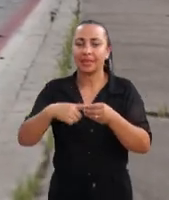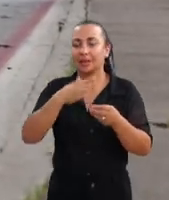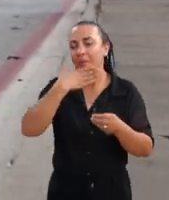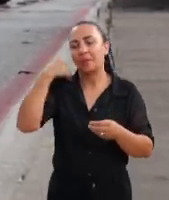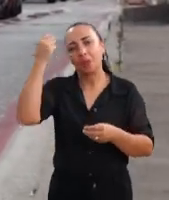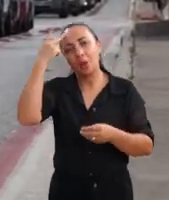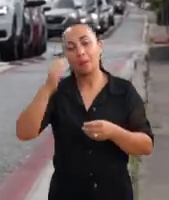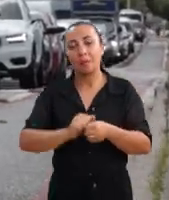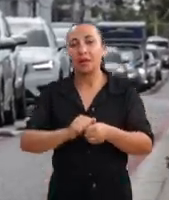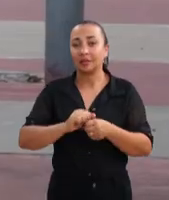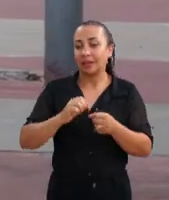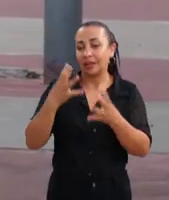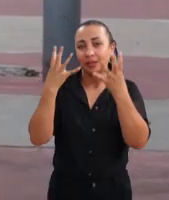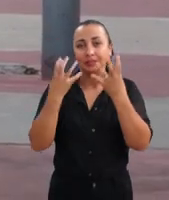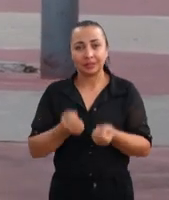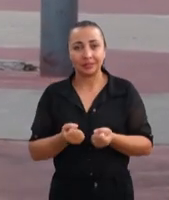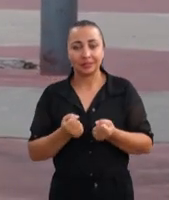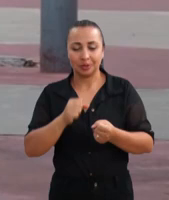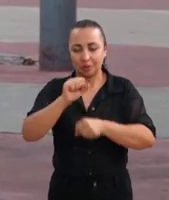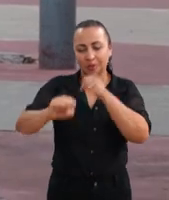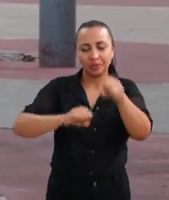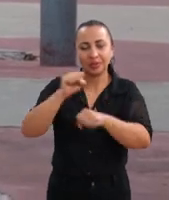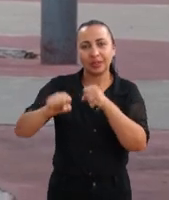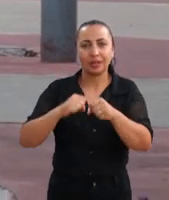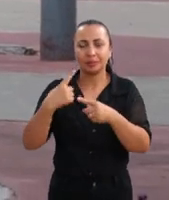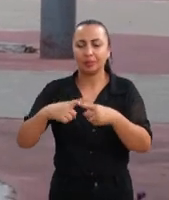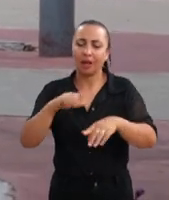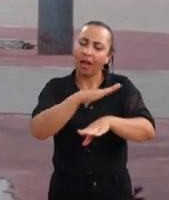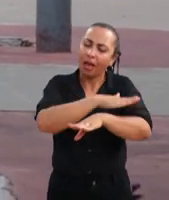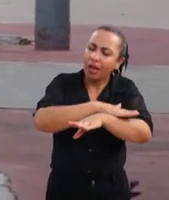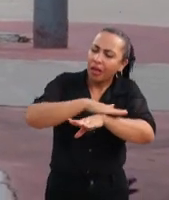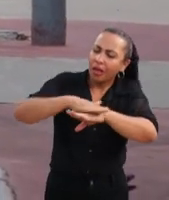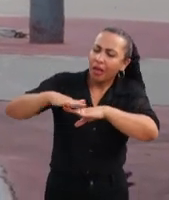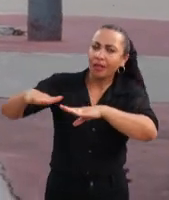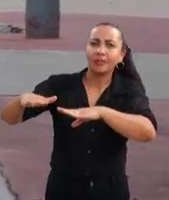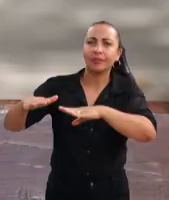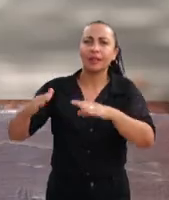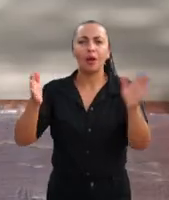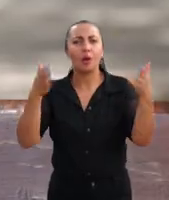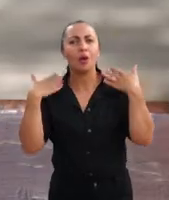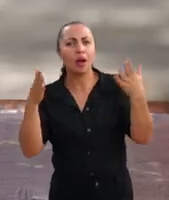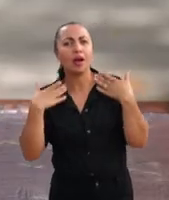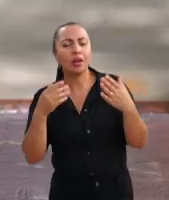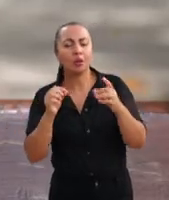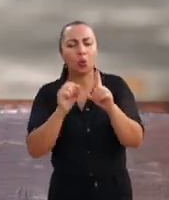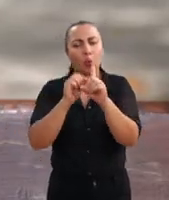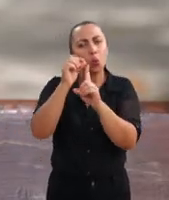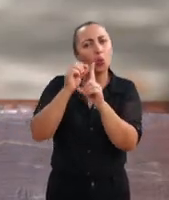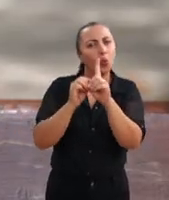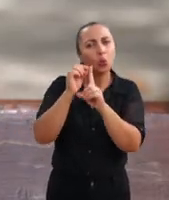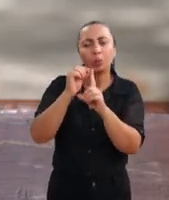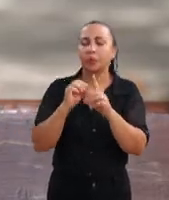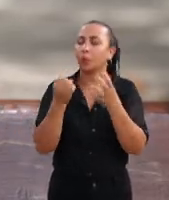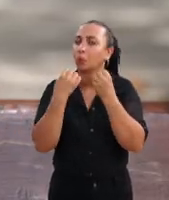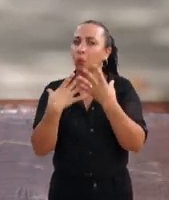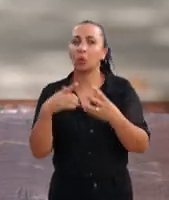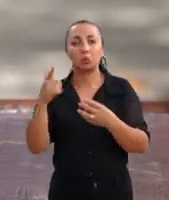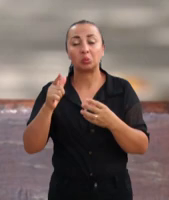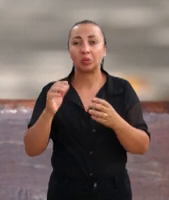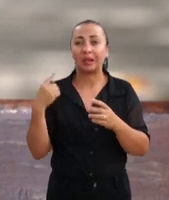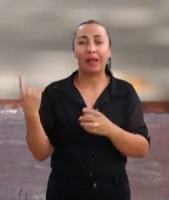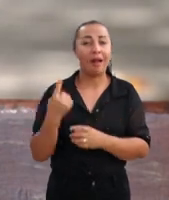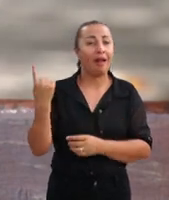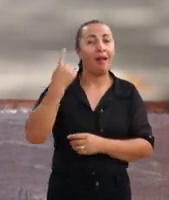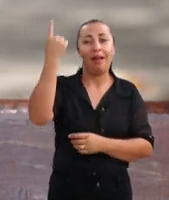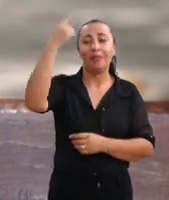mais adequadas para implantação de bicicletas somos uma cidade que é plana que a temperatura é regular não é